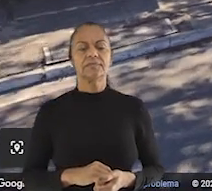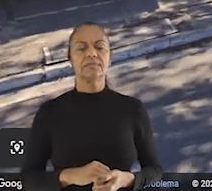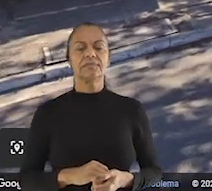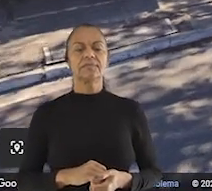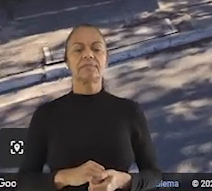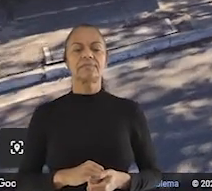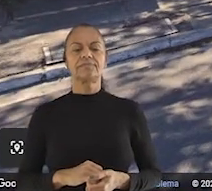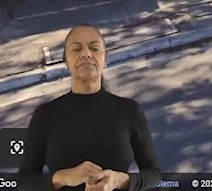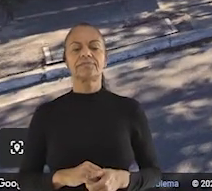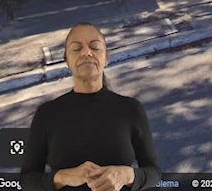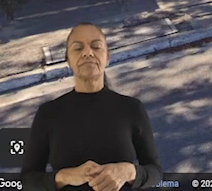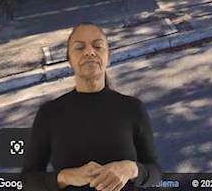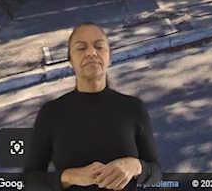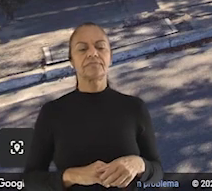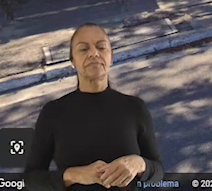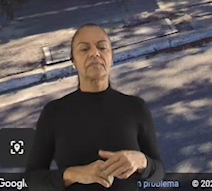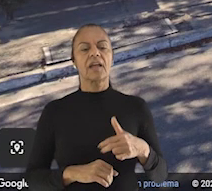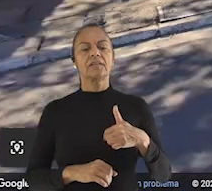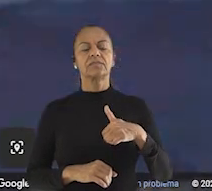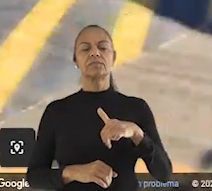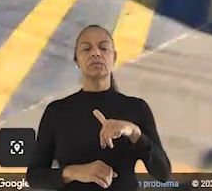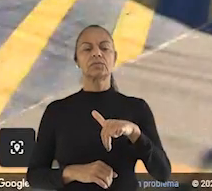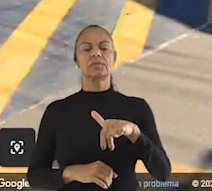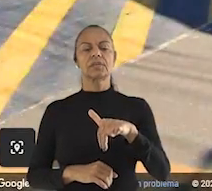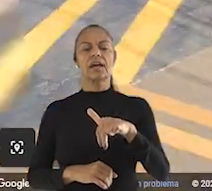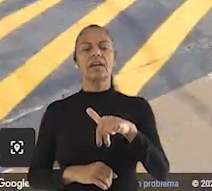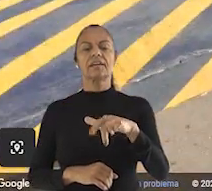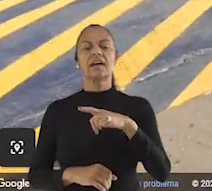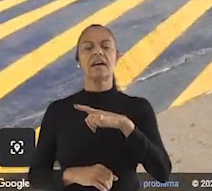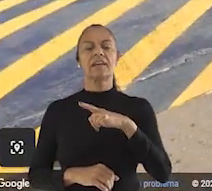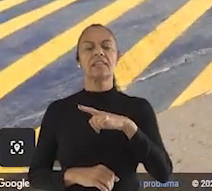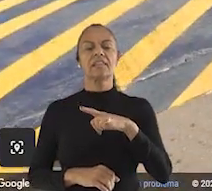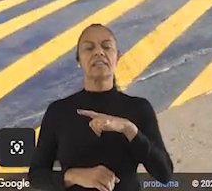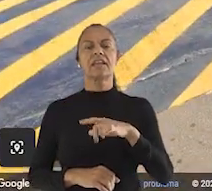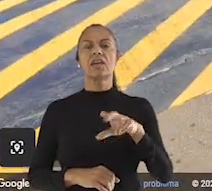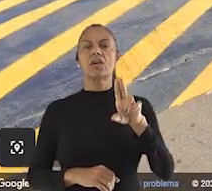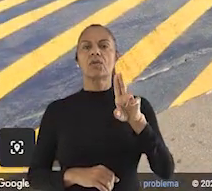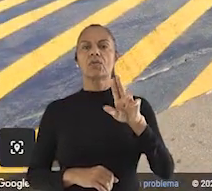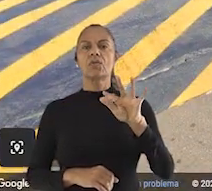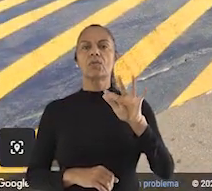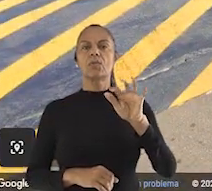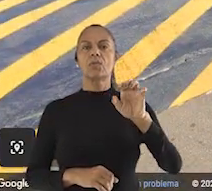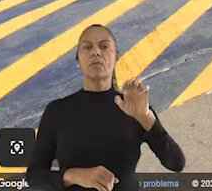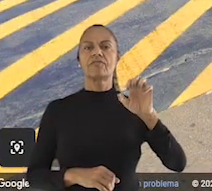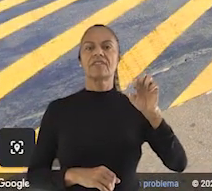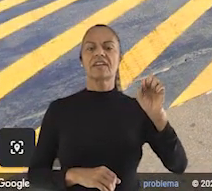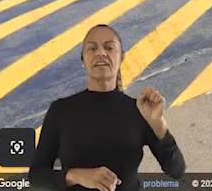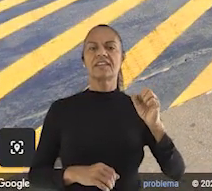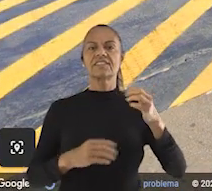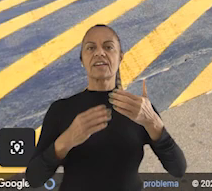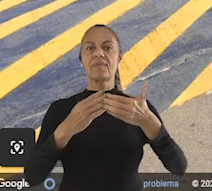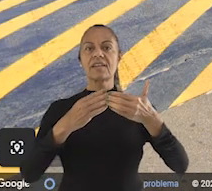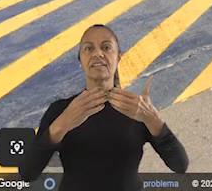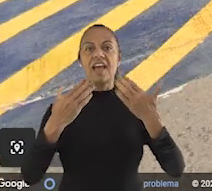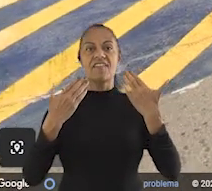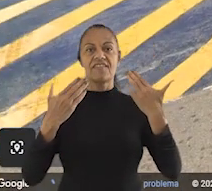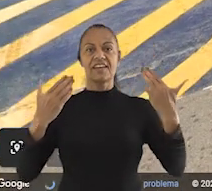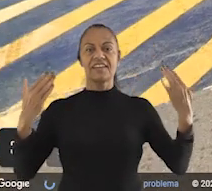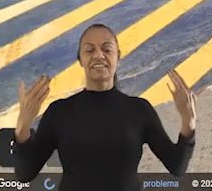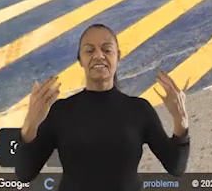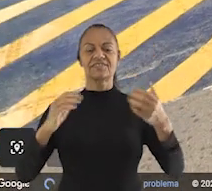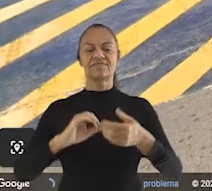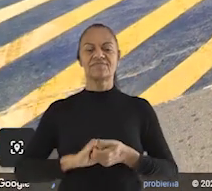normalmente atravessam essa faixa e entram pela passarela. Aqui está o mosaico da UFES, que fica bem